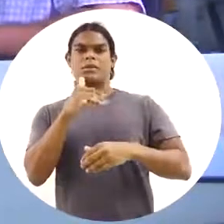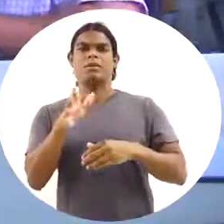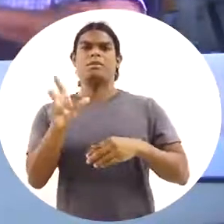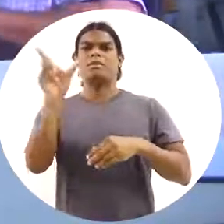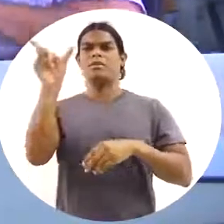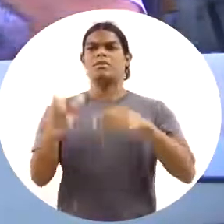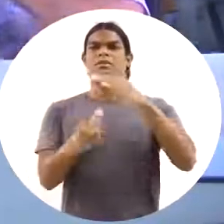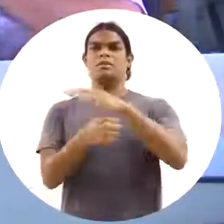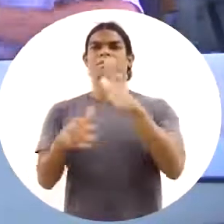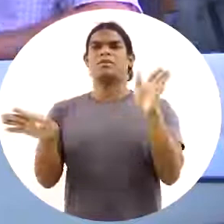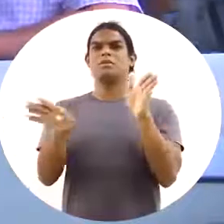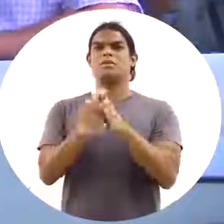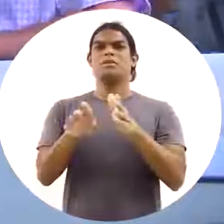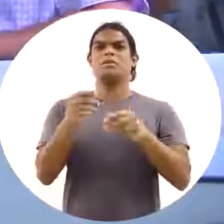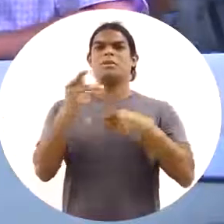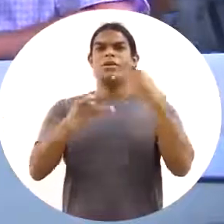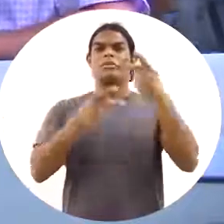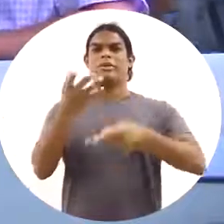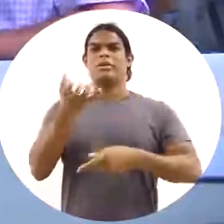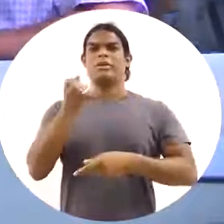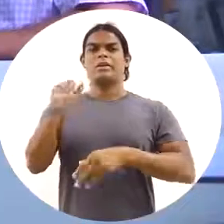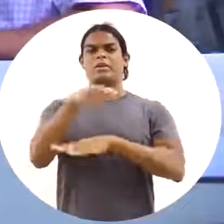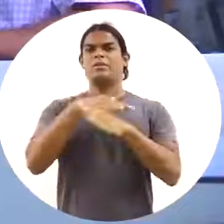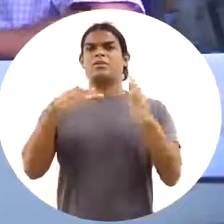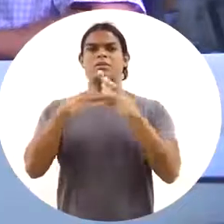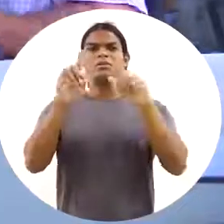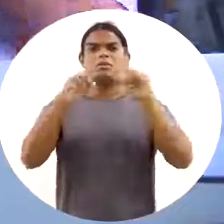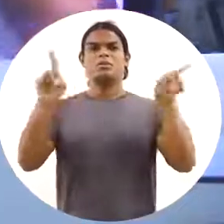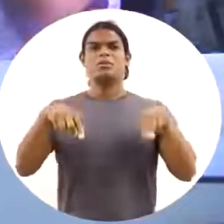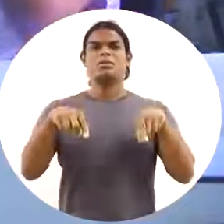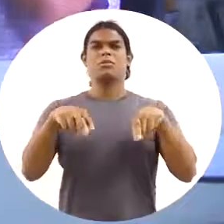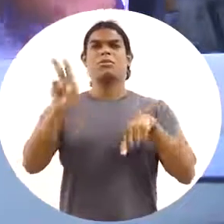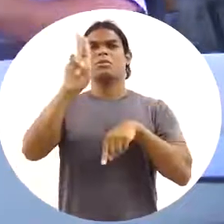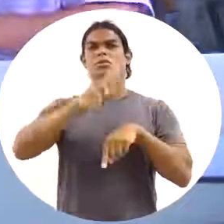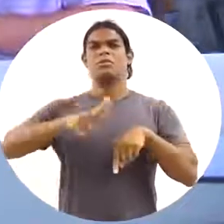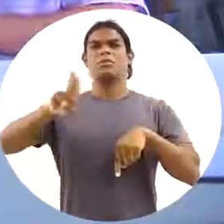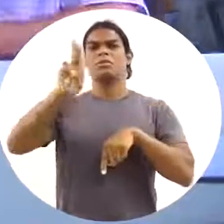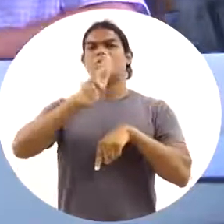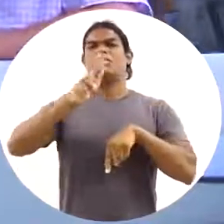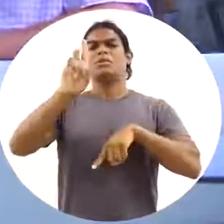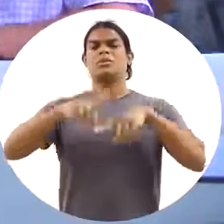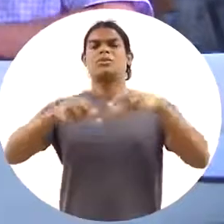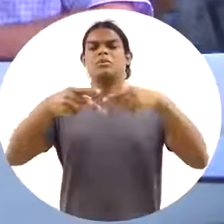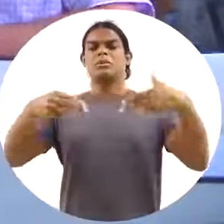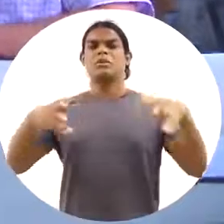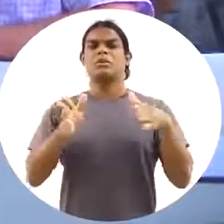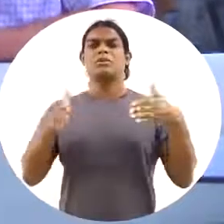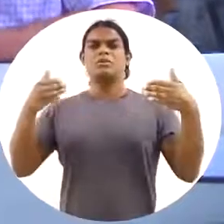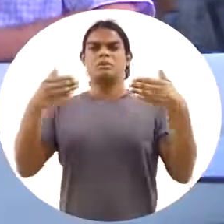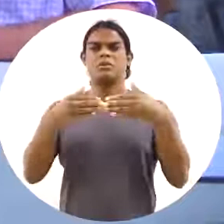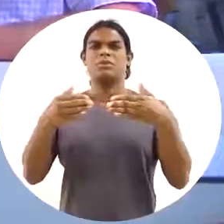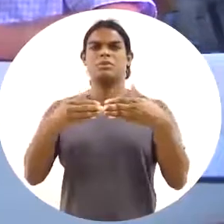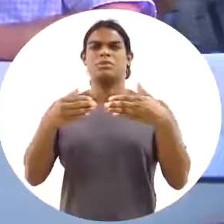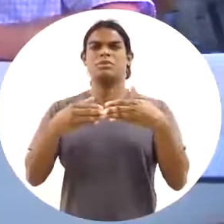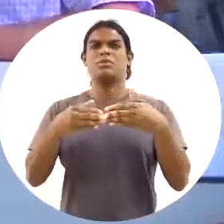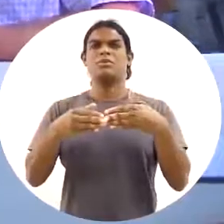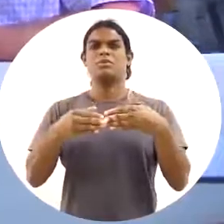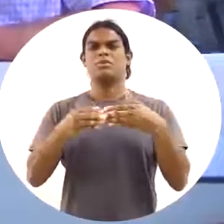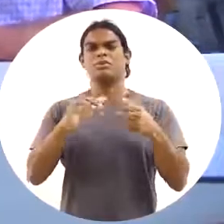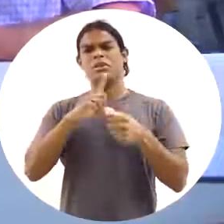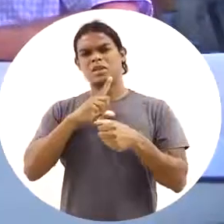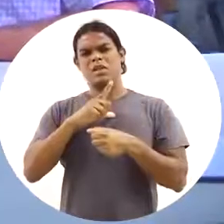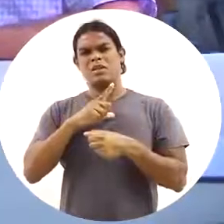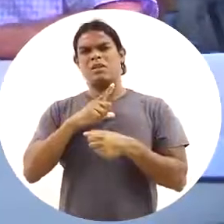chega e diga que quer o projeto todo no porcelanato, né? Enfim. Existe essa conversa, né?